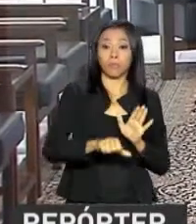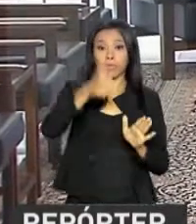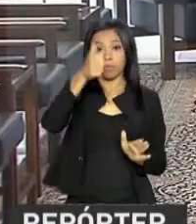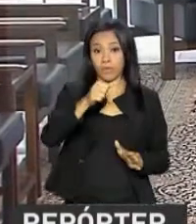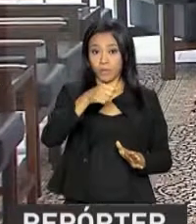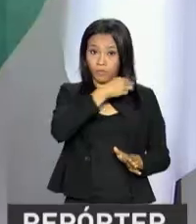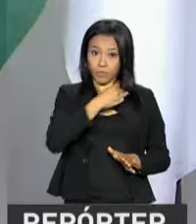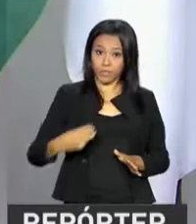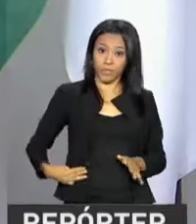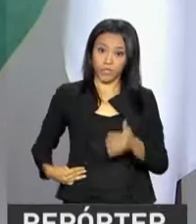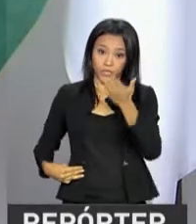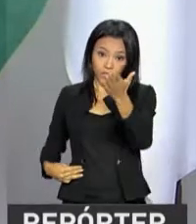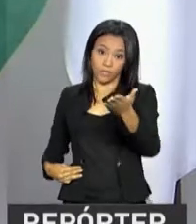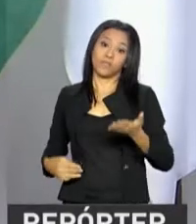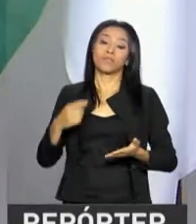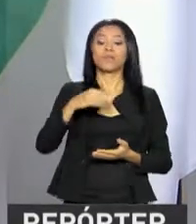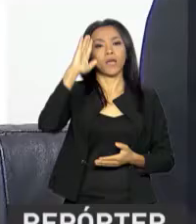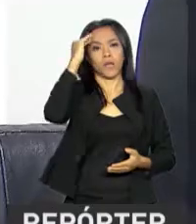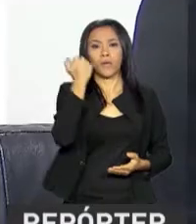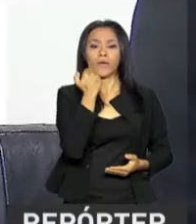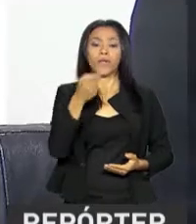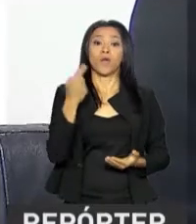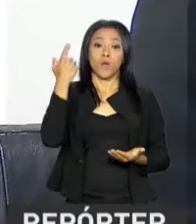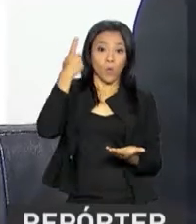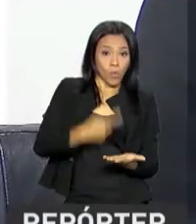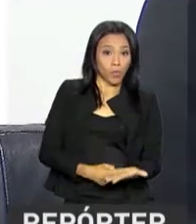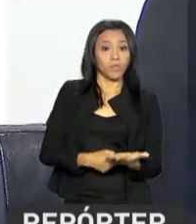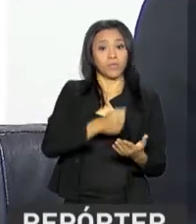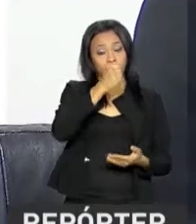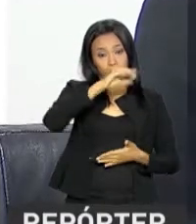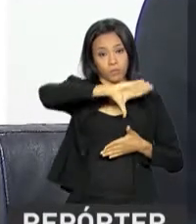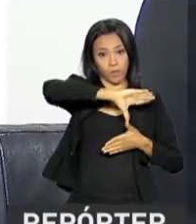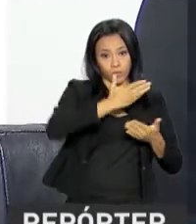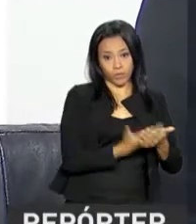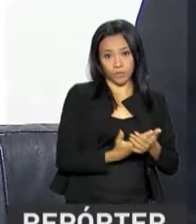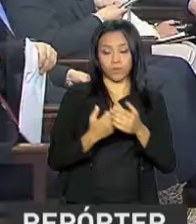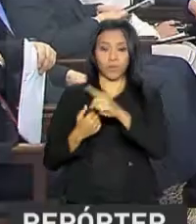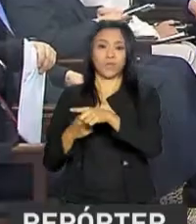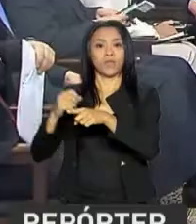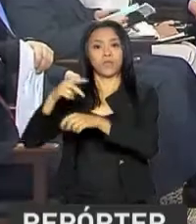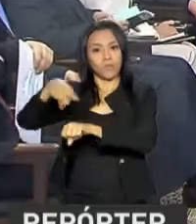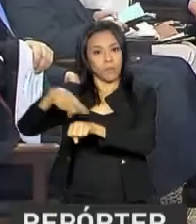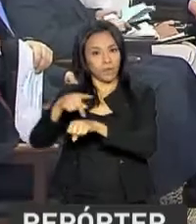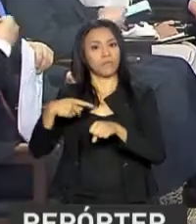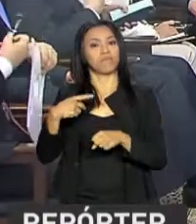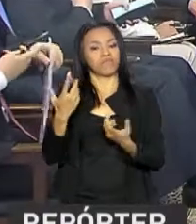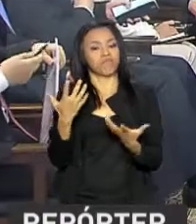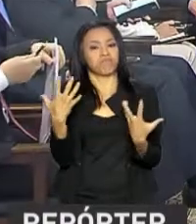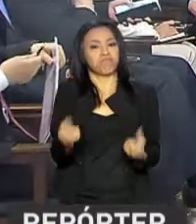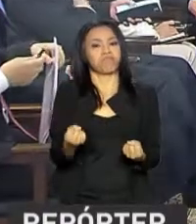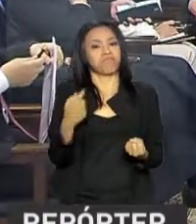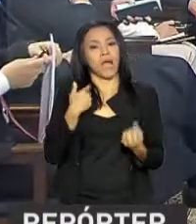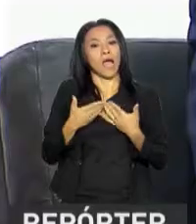da coréia o acordo coreia do sul mercosul foi tratado e o primeiro ministro coreano prometeu abrir negociação